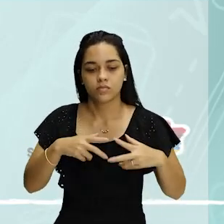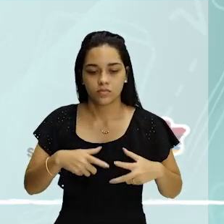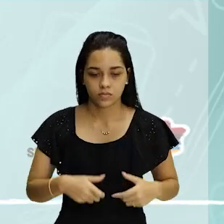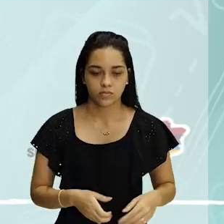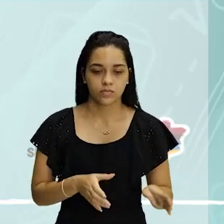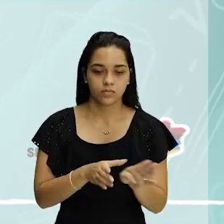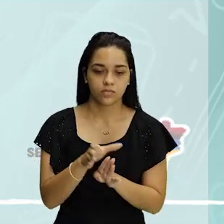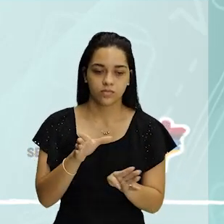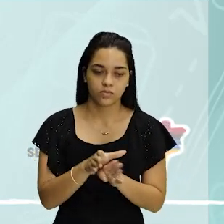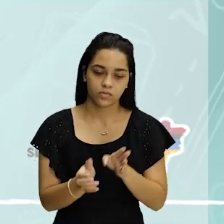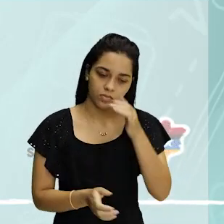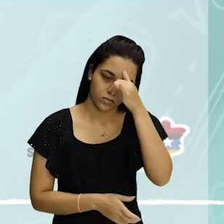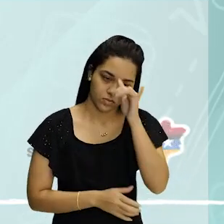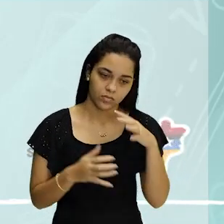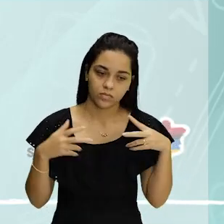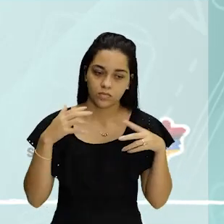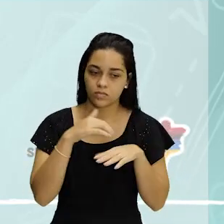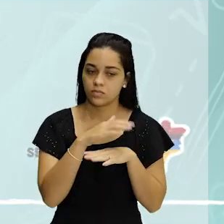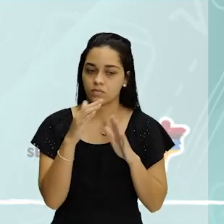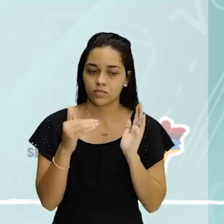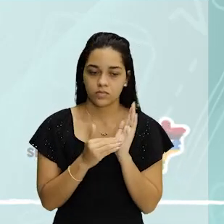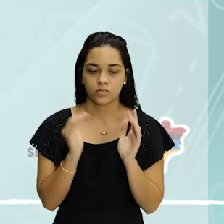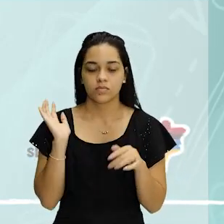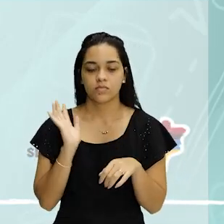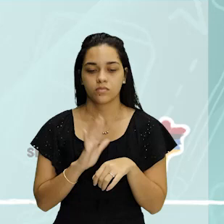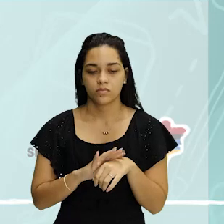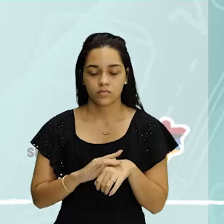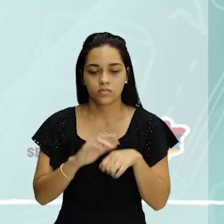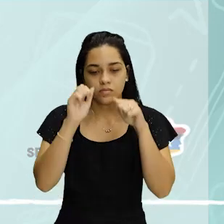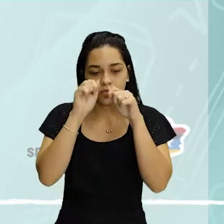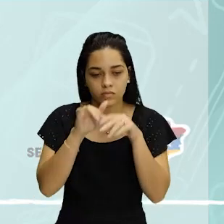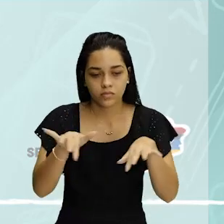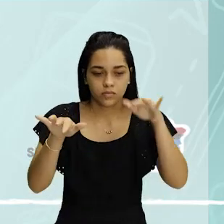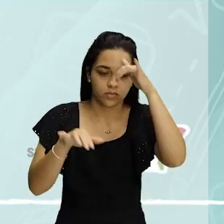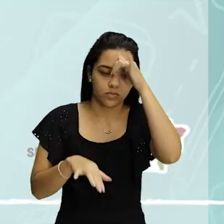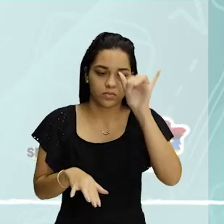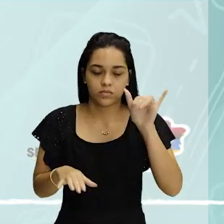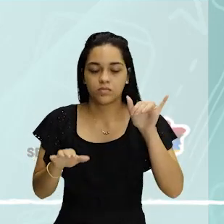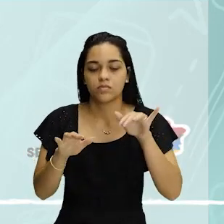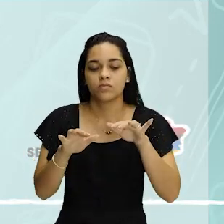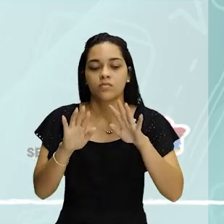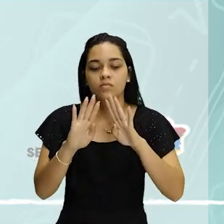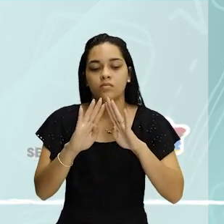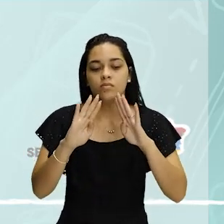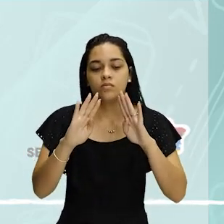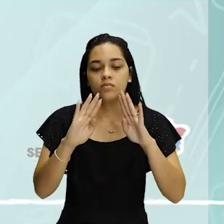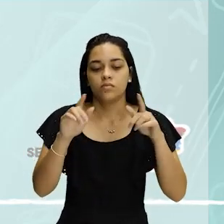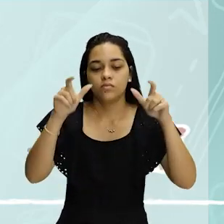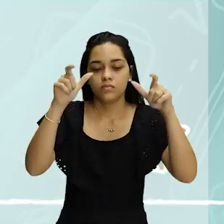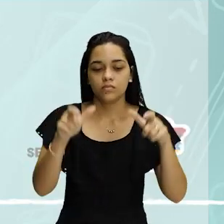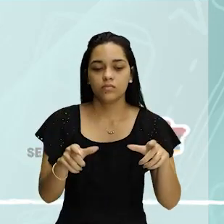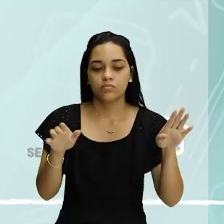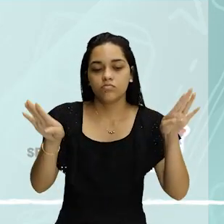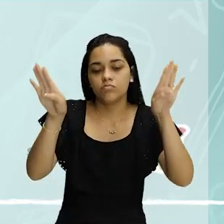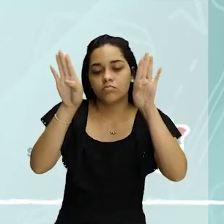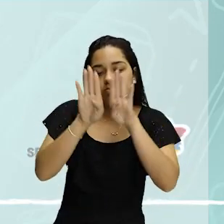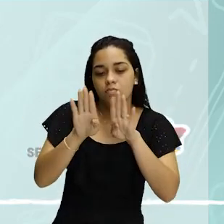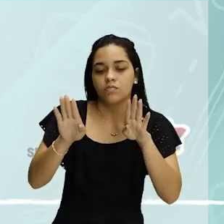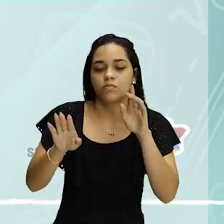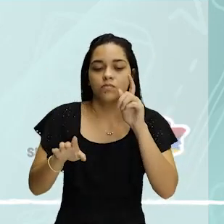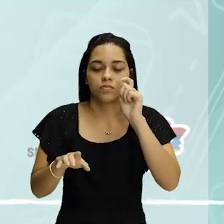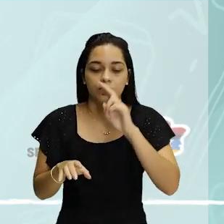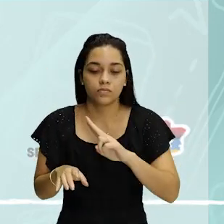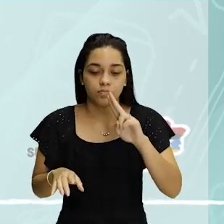adotar os mesmos hábitos higiênicos recomendados para a prevenção de toda doença como essa